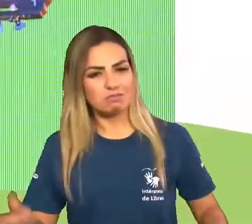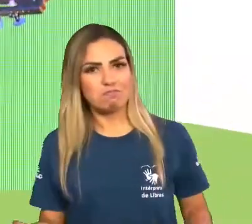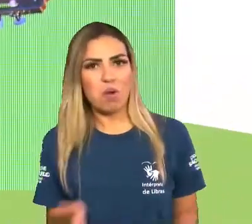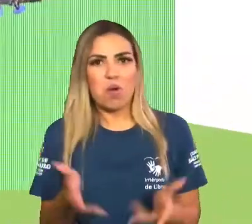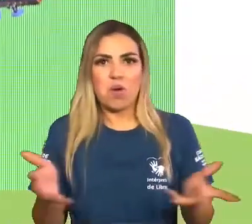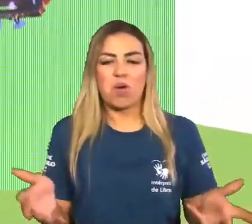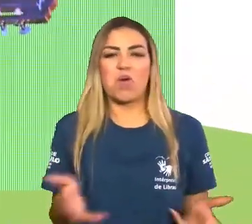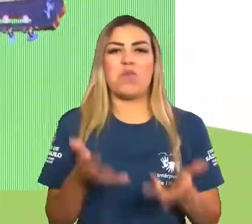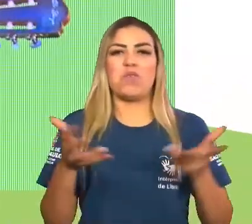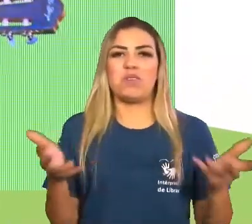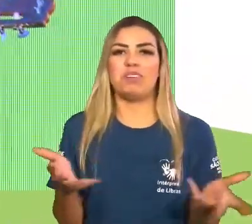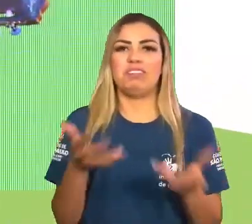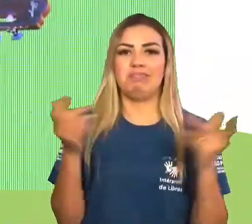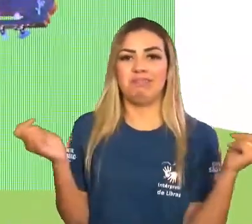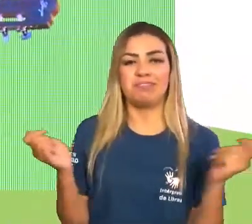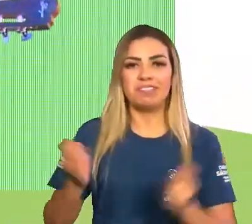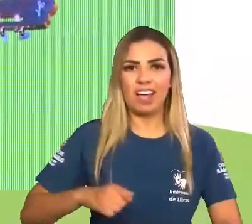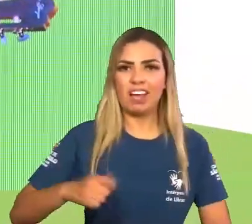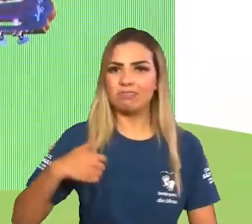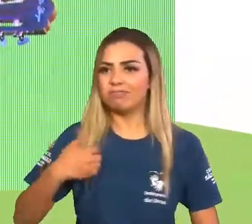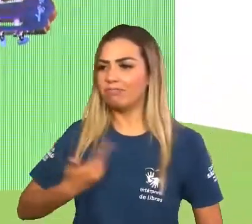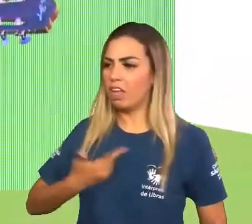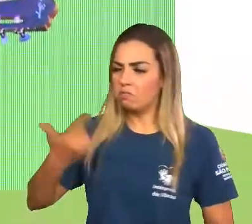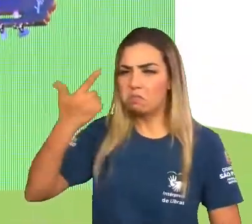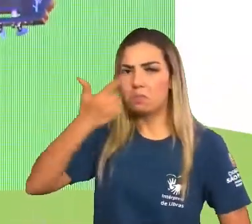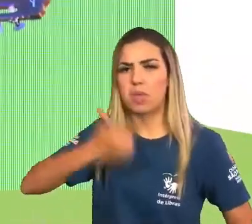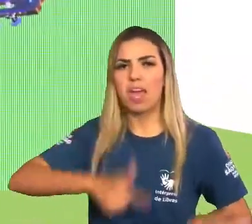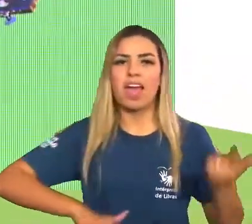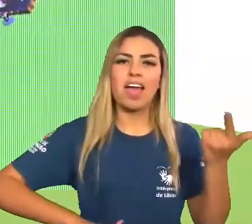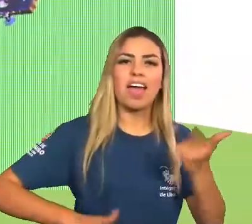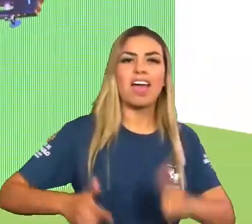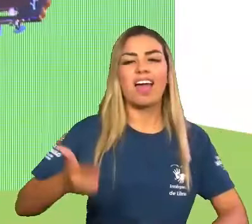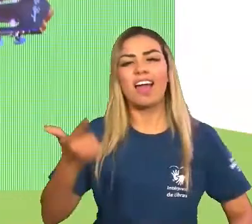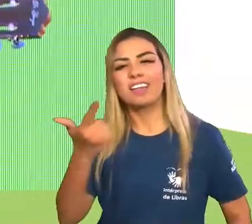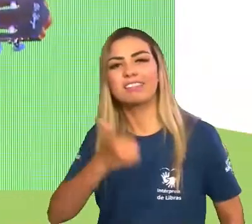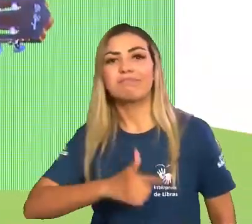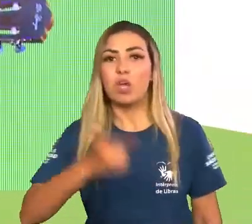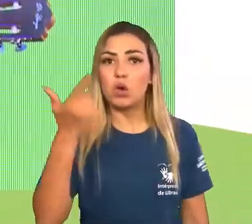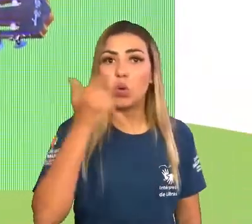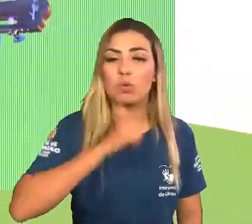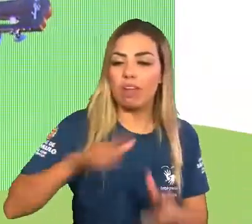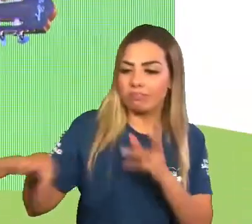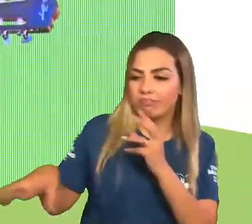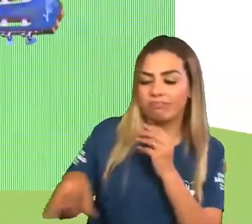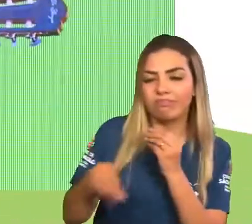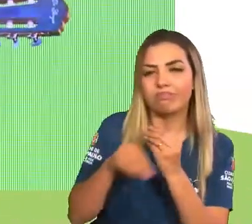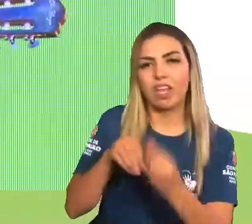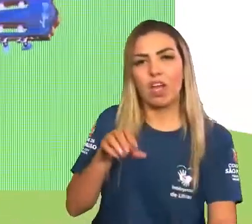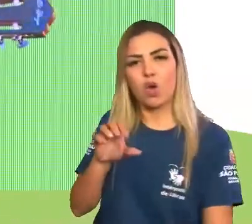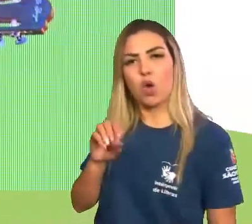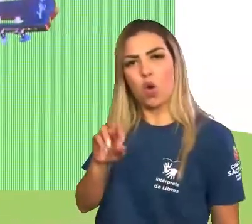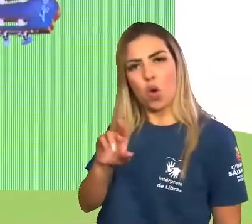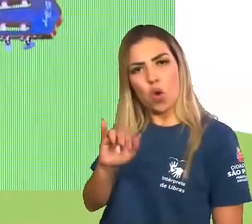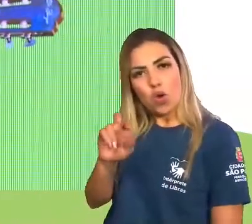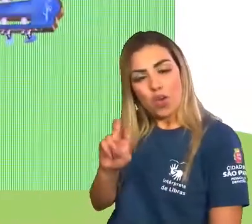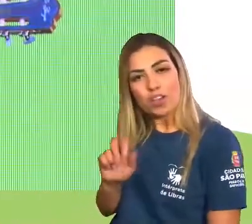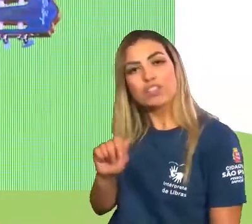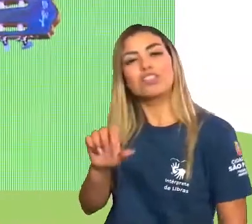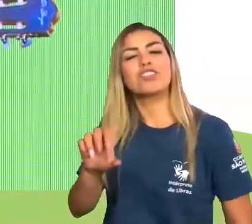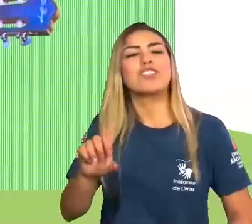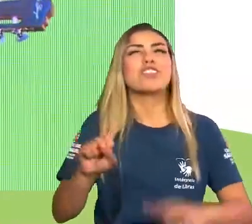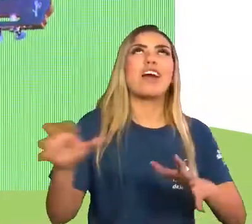tem ideais e os orixás. Quanto mais, pra quem tem Odu, missão e